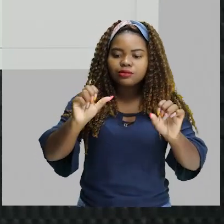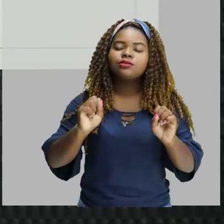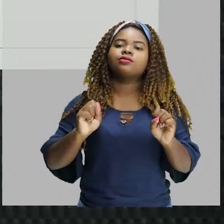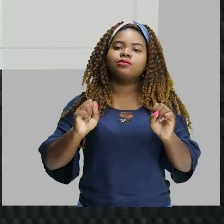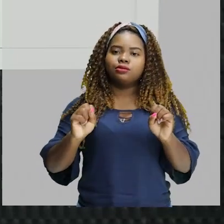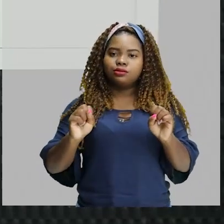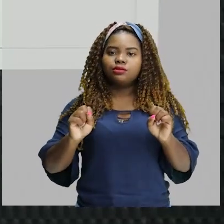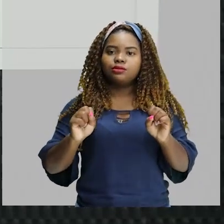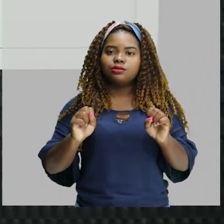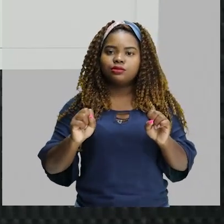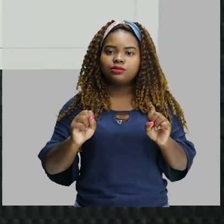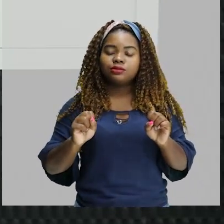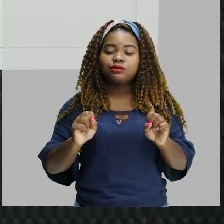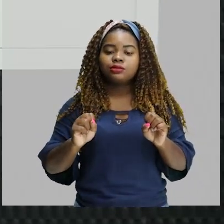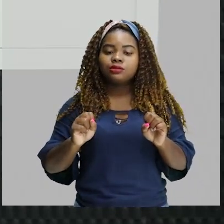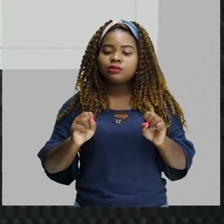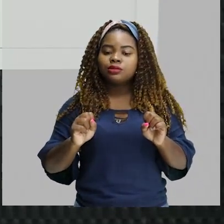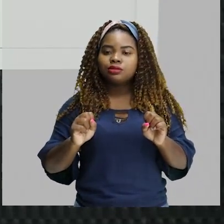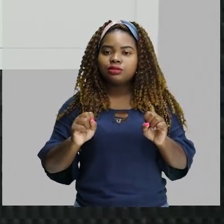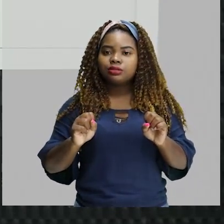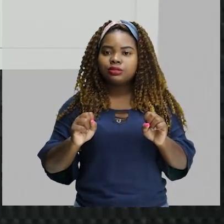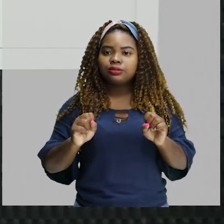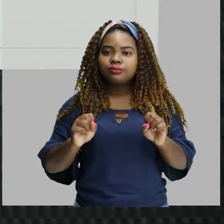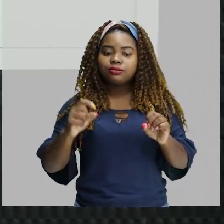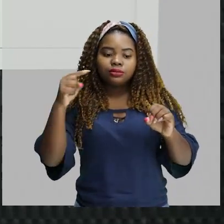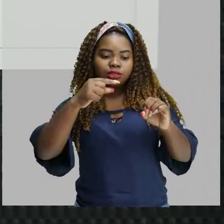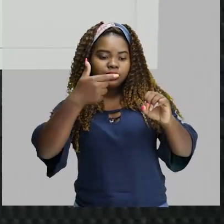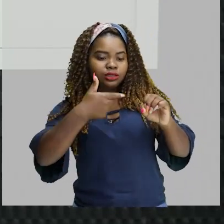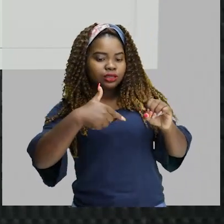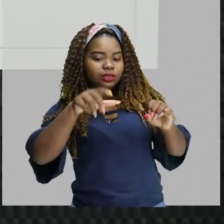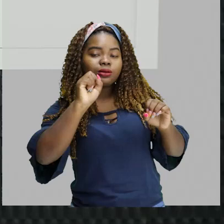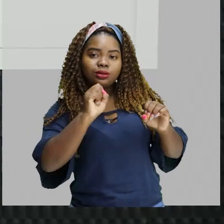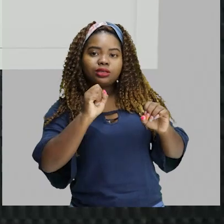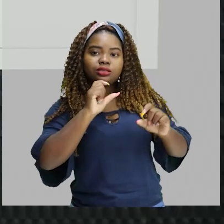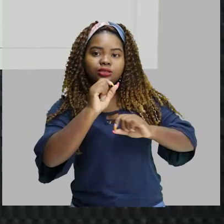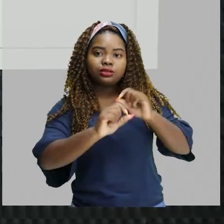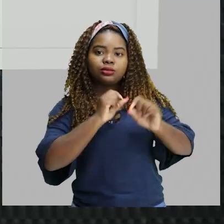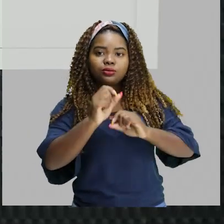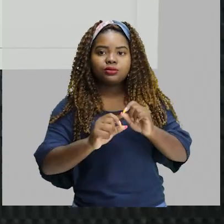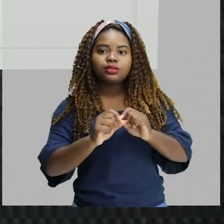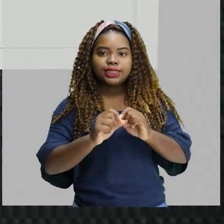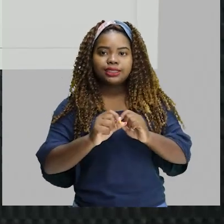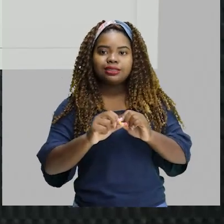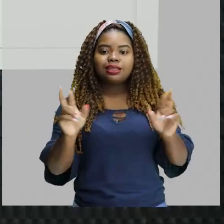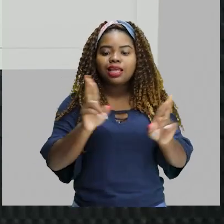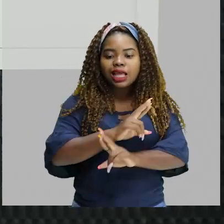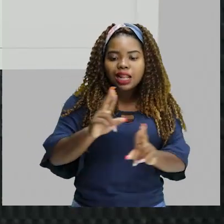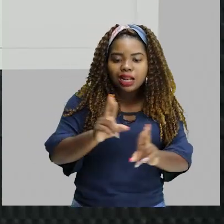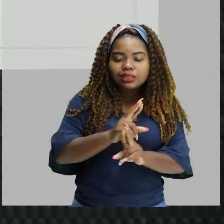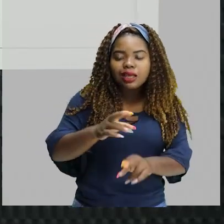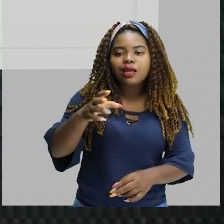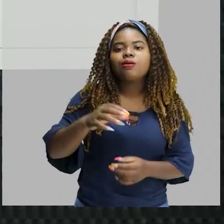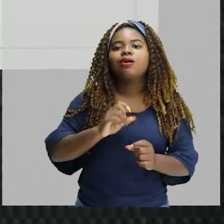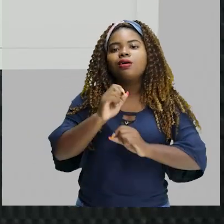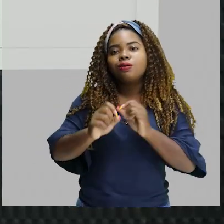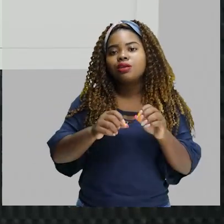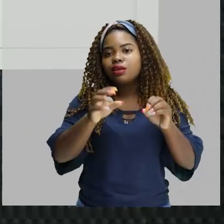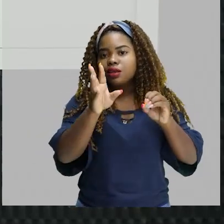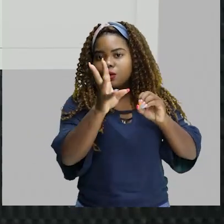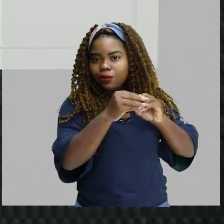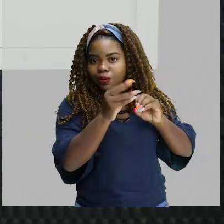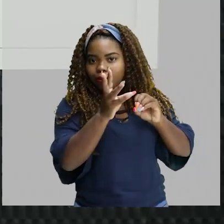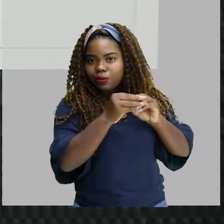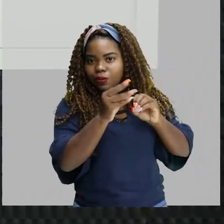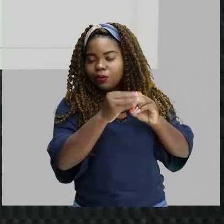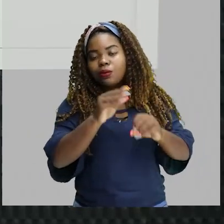ok? E esta linguagem, obviamente, referente ao conhecimento, certo? Do